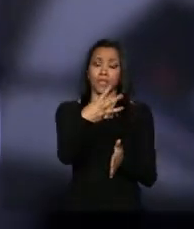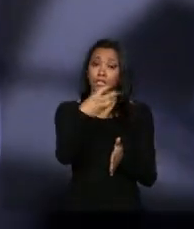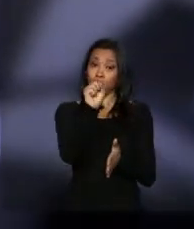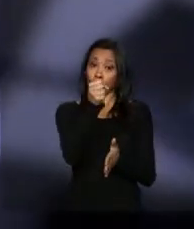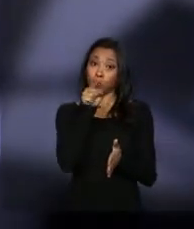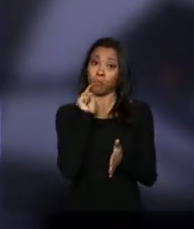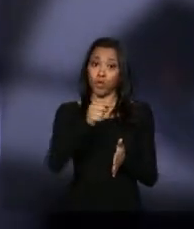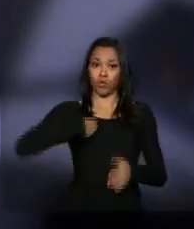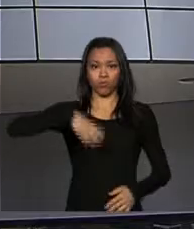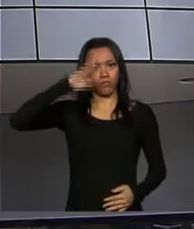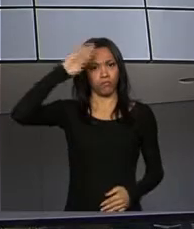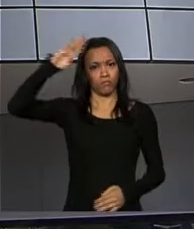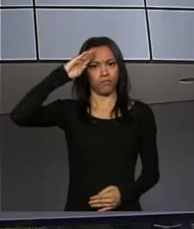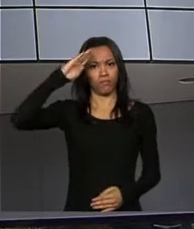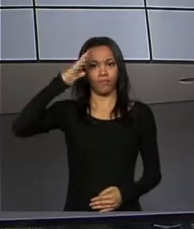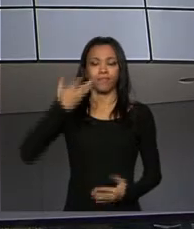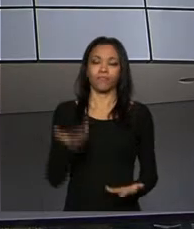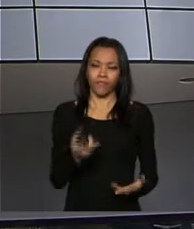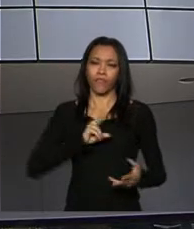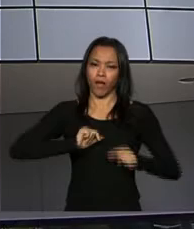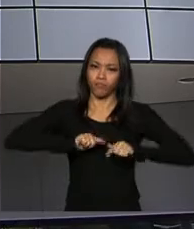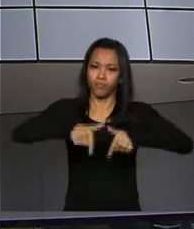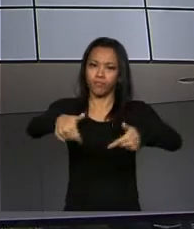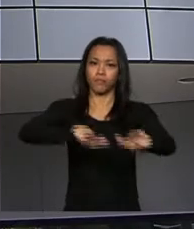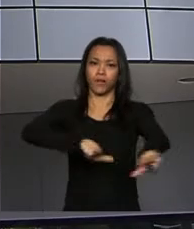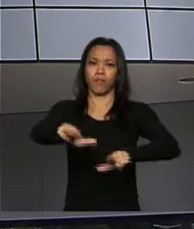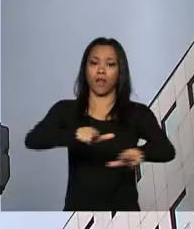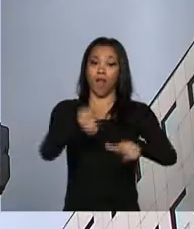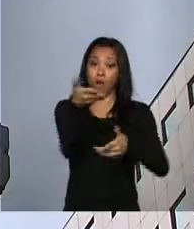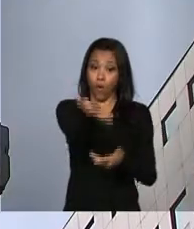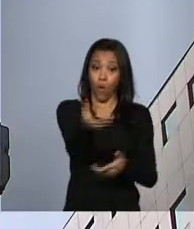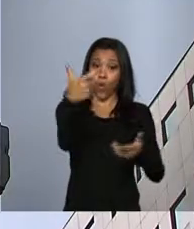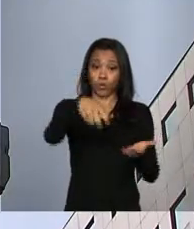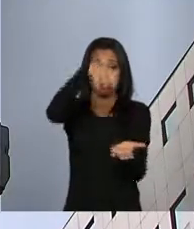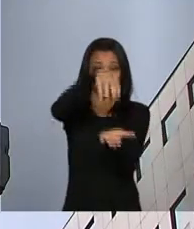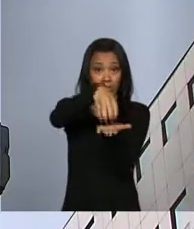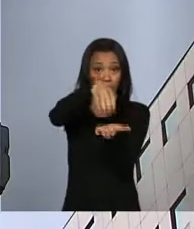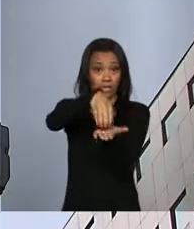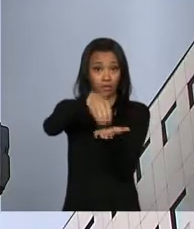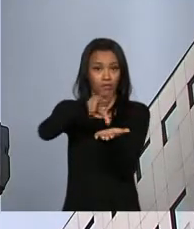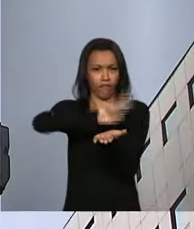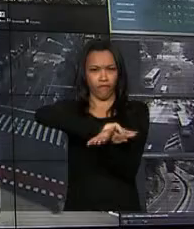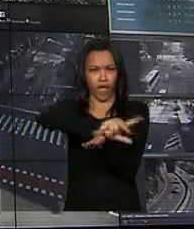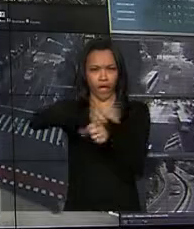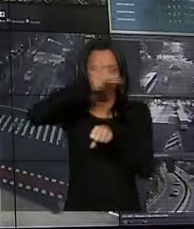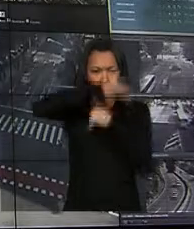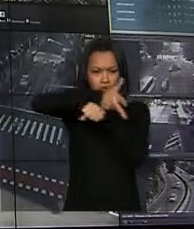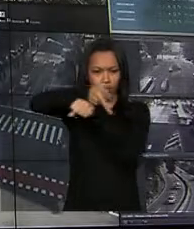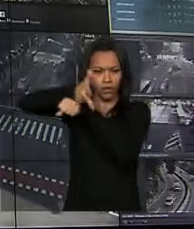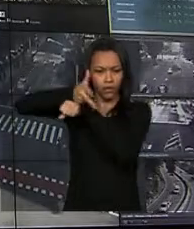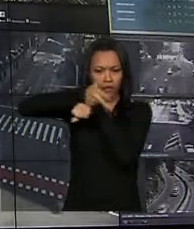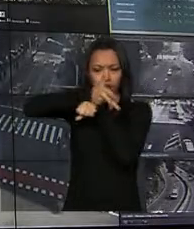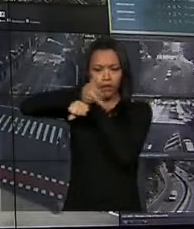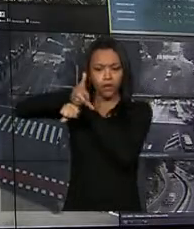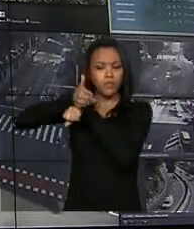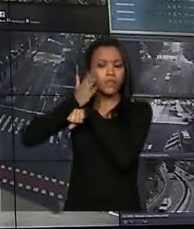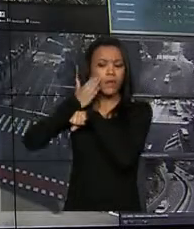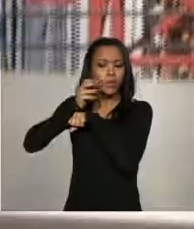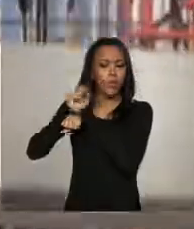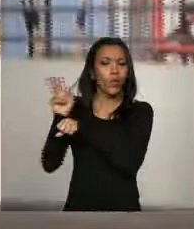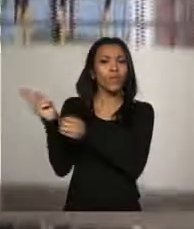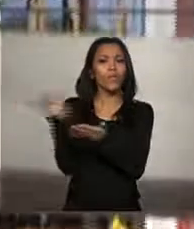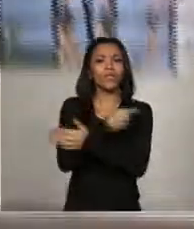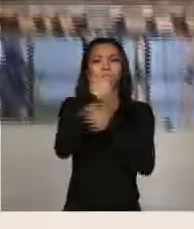devem atuar nos Jogos. O centro de operações já funciona e conta com centenas de câmeras para monitorar toda a